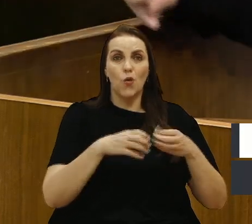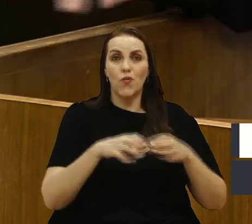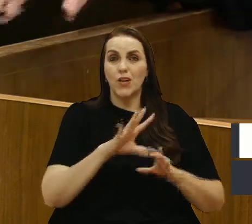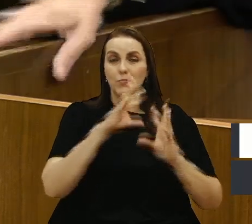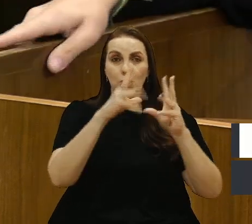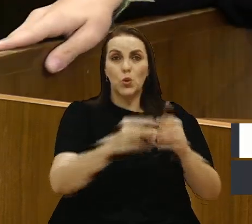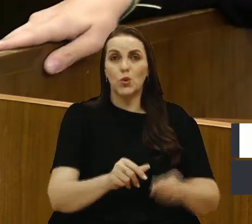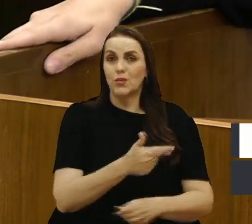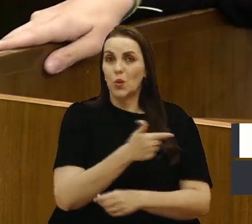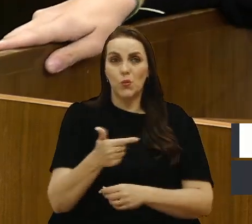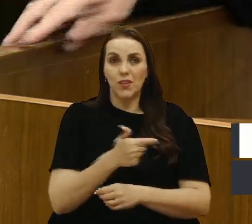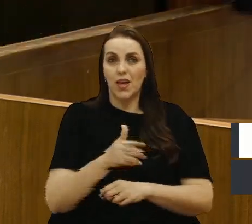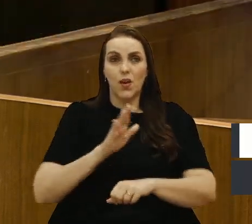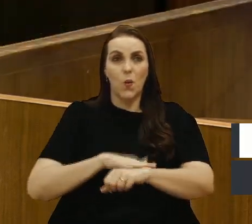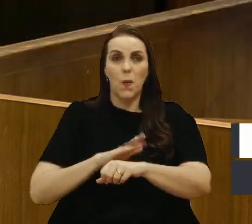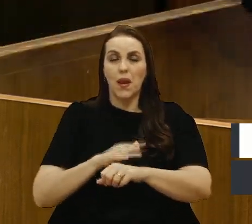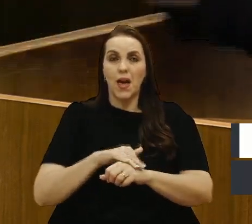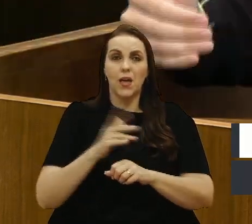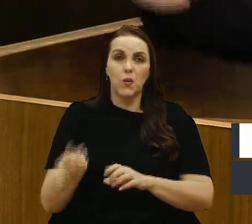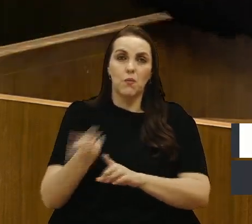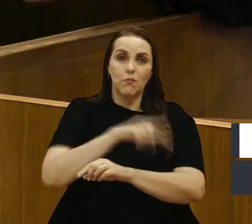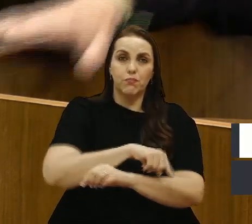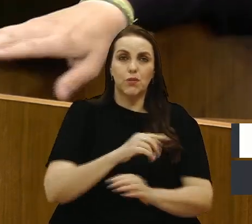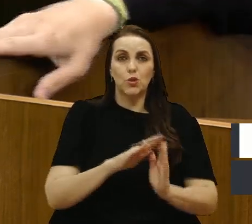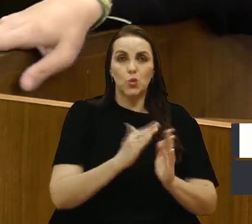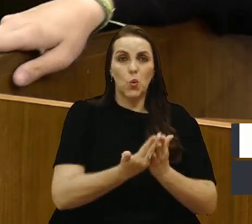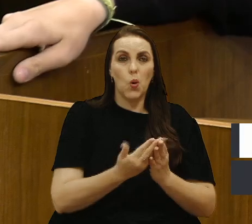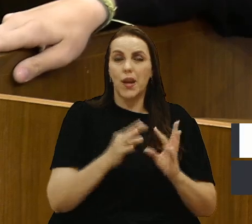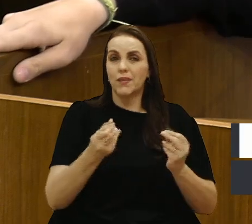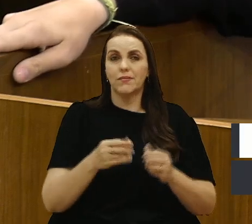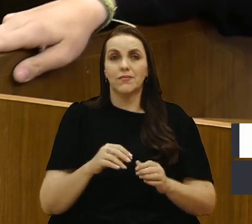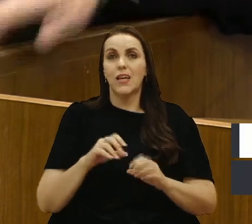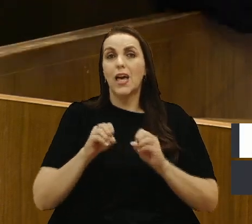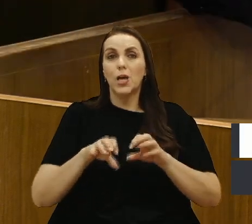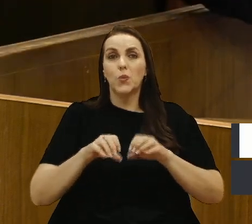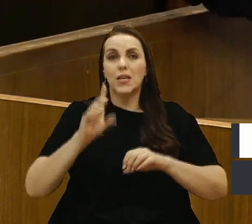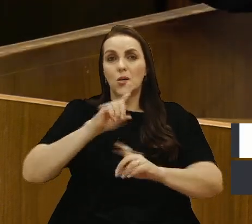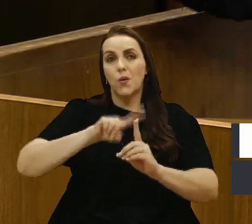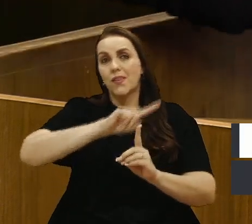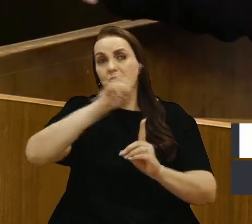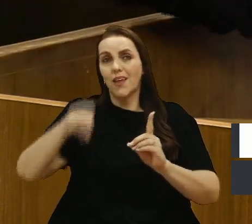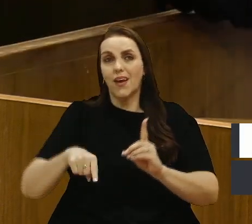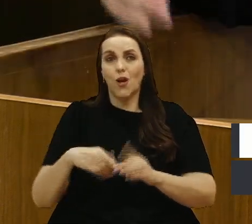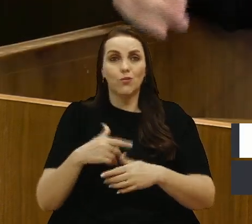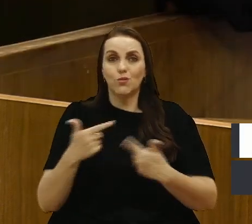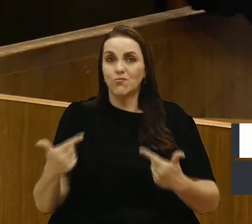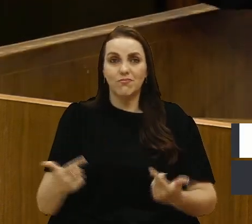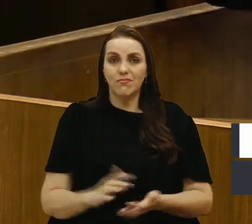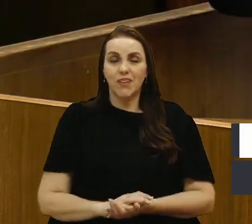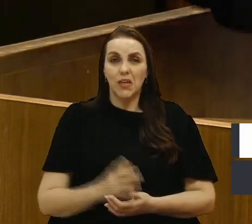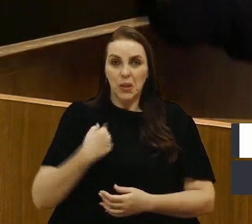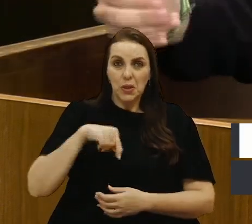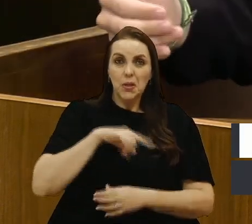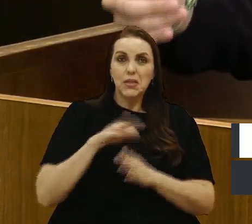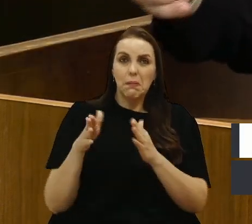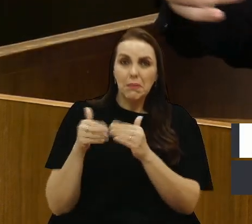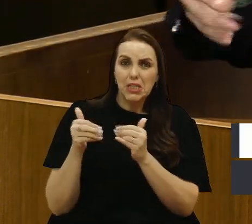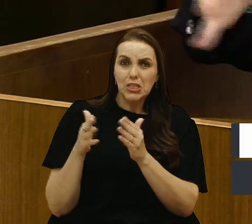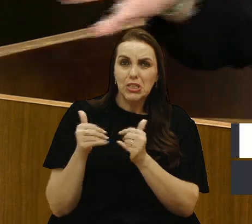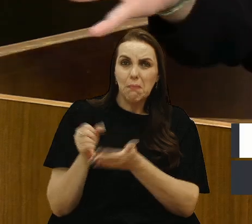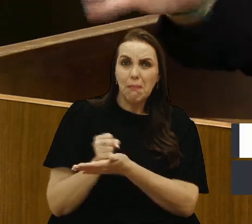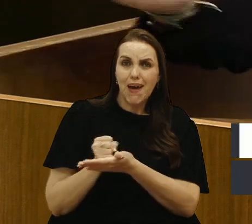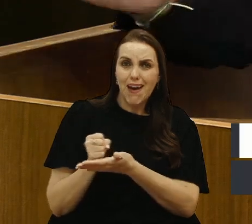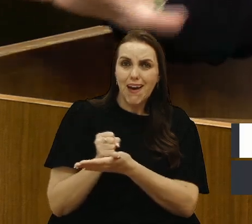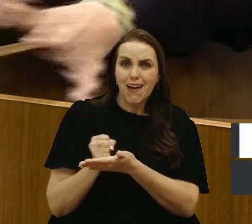tem contraturno escolar para todo mundo, não tem educação de tempo integral. E nós temos aqui que ficar solicitando o básico,